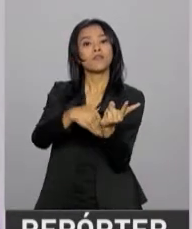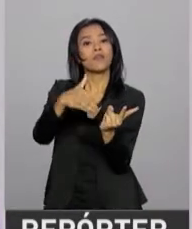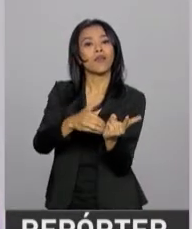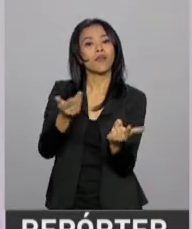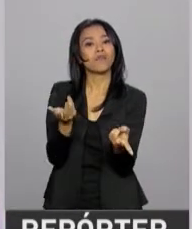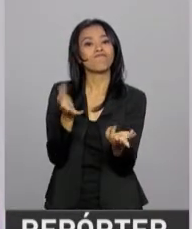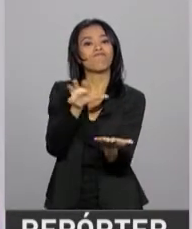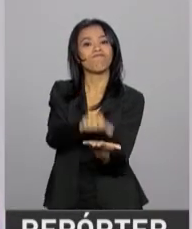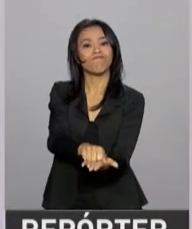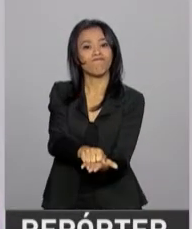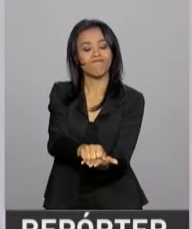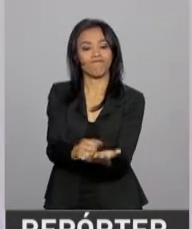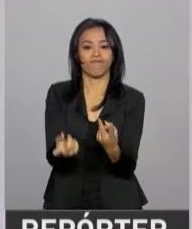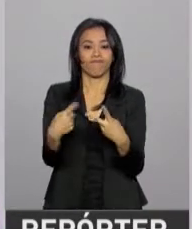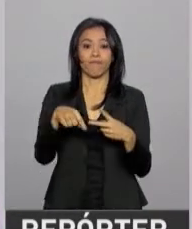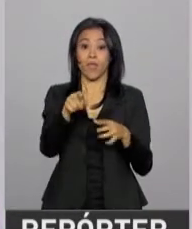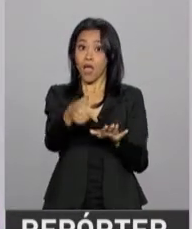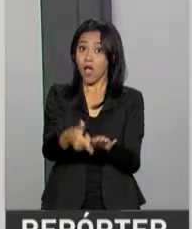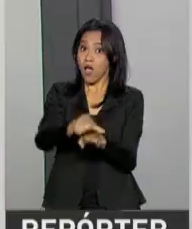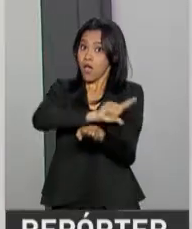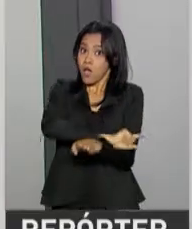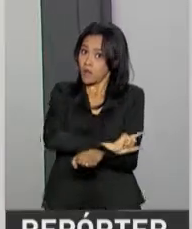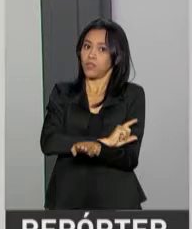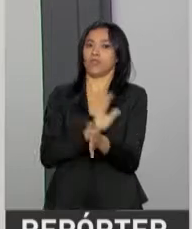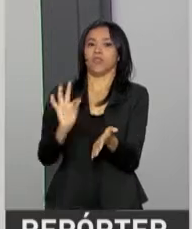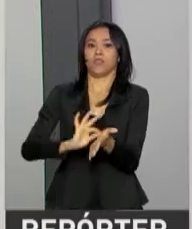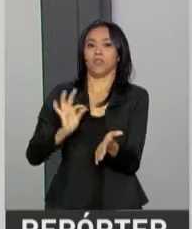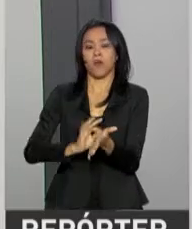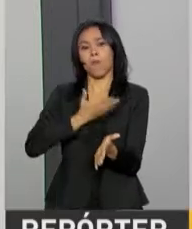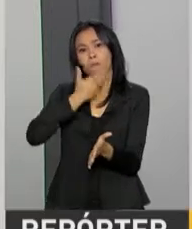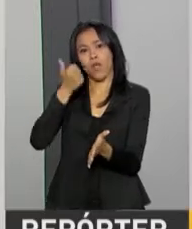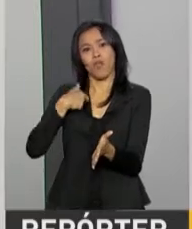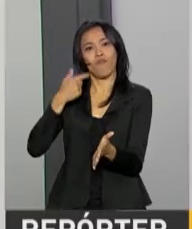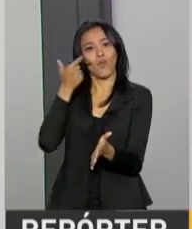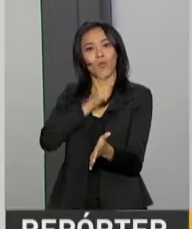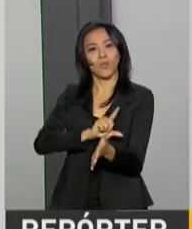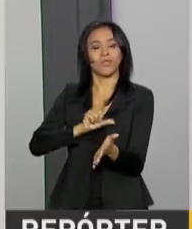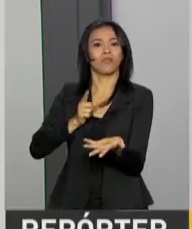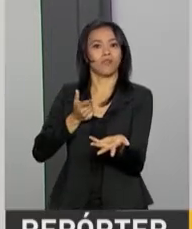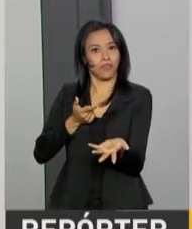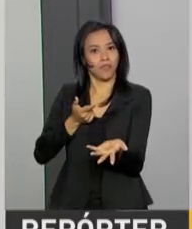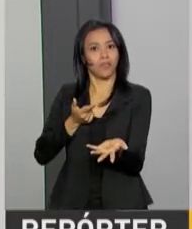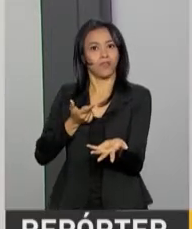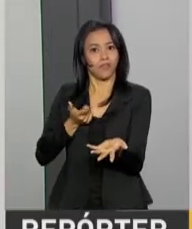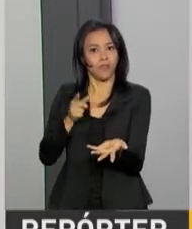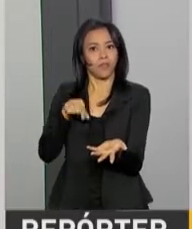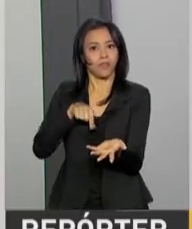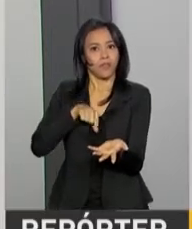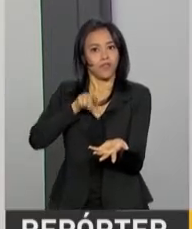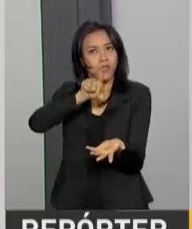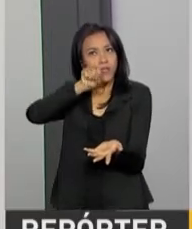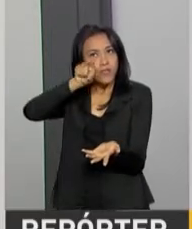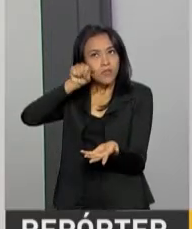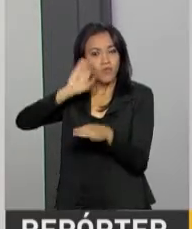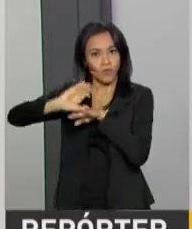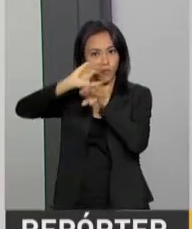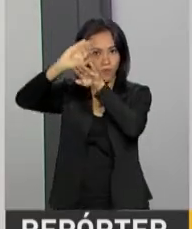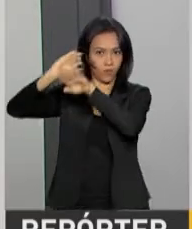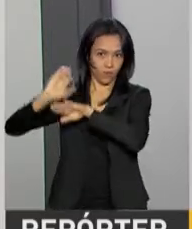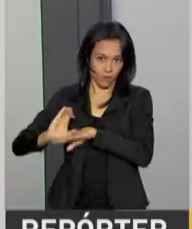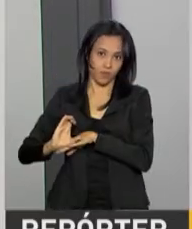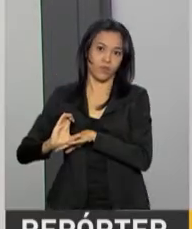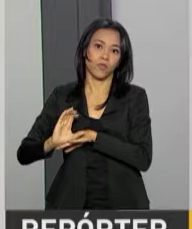cadastrada quanto antes eles se inscrever melhor ele vai conseguir situar dentro dos cursos do de opção dele